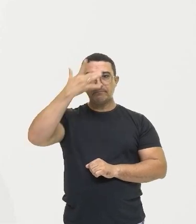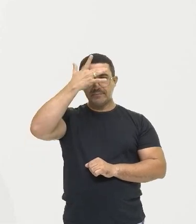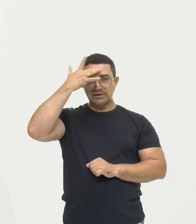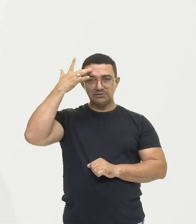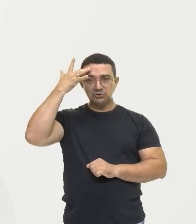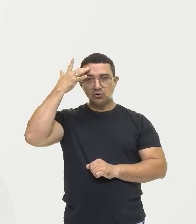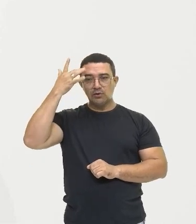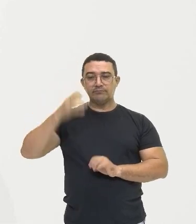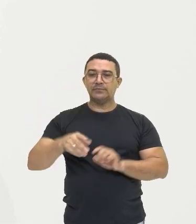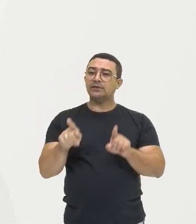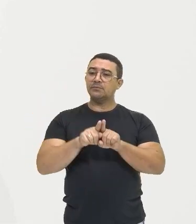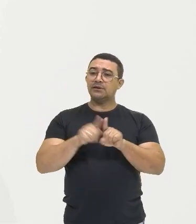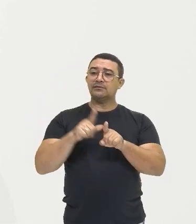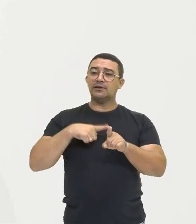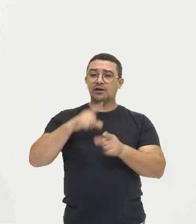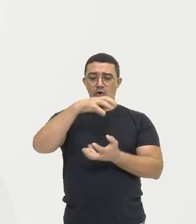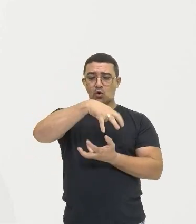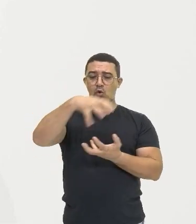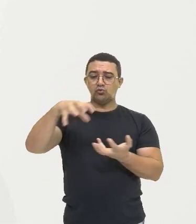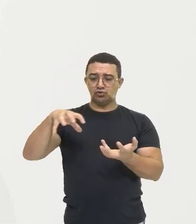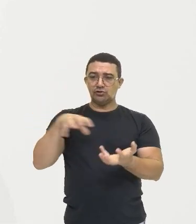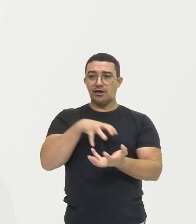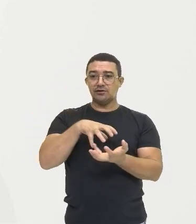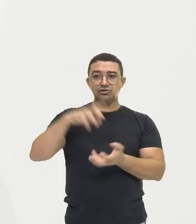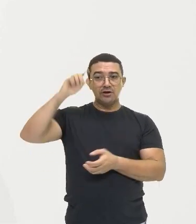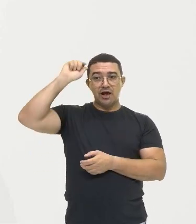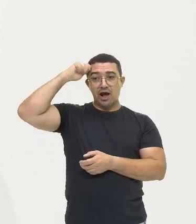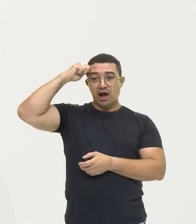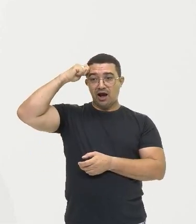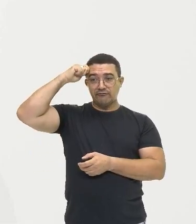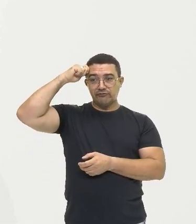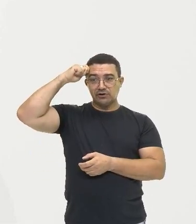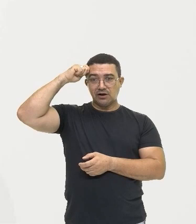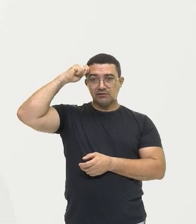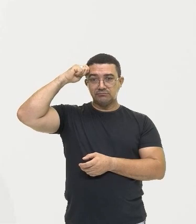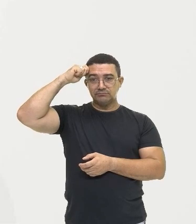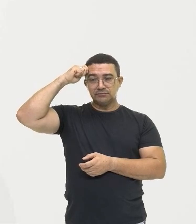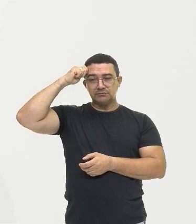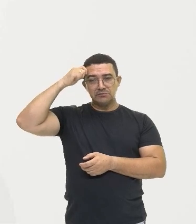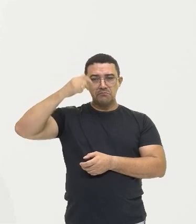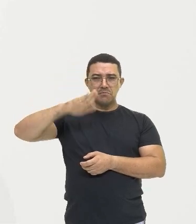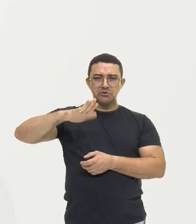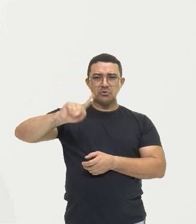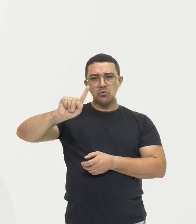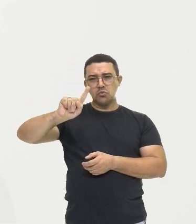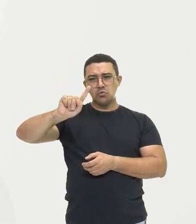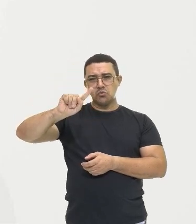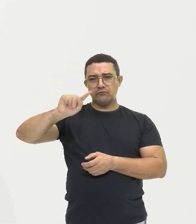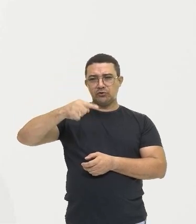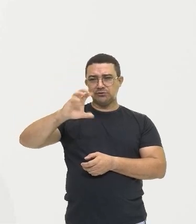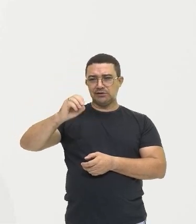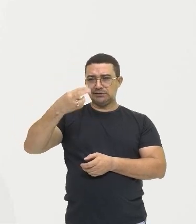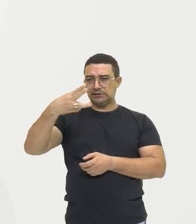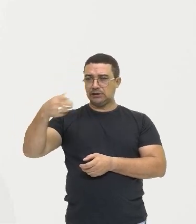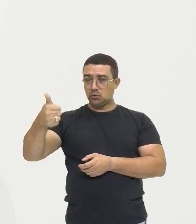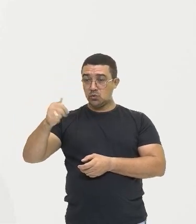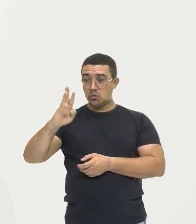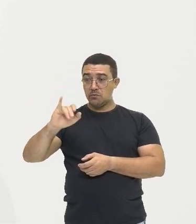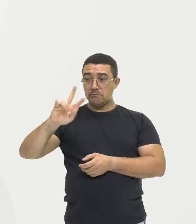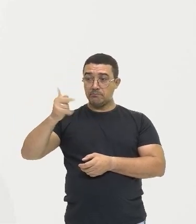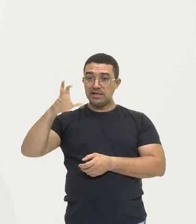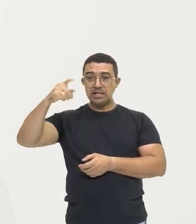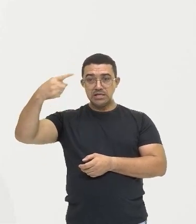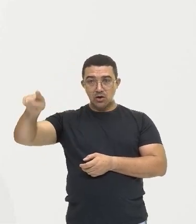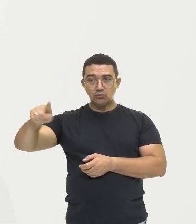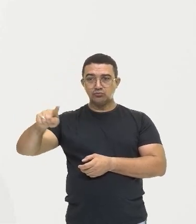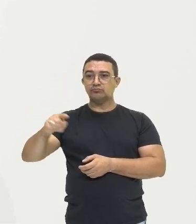a África, que é o segundo continente mais populoso que a gente tem, um pouco mais de 1 bilhão de habitantes, tá bom? Isso